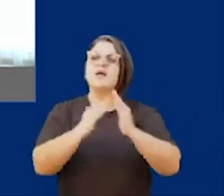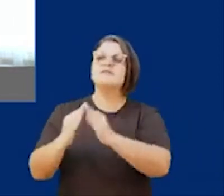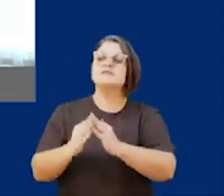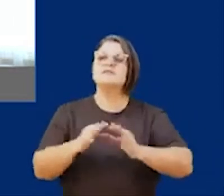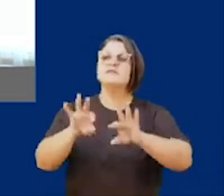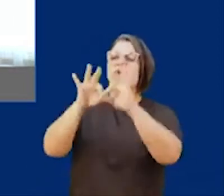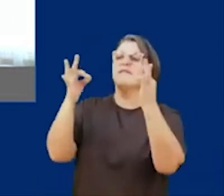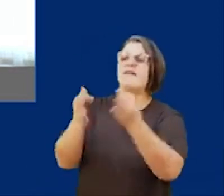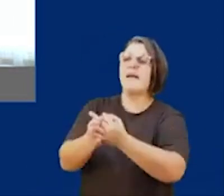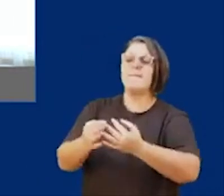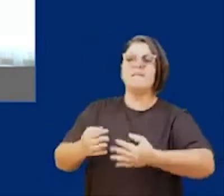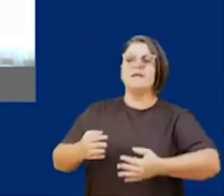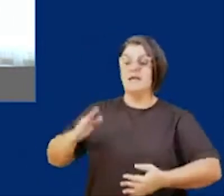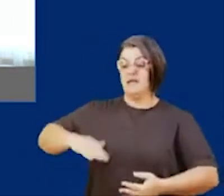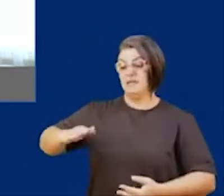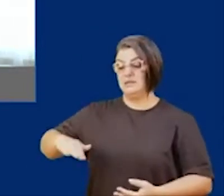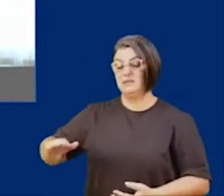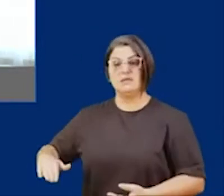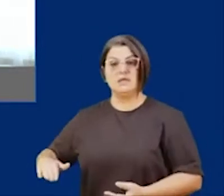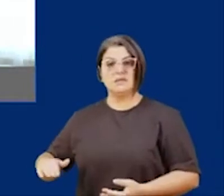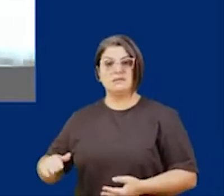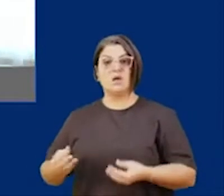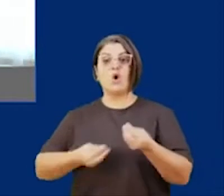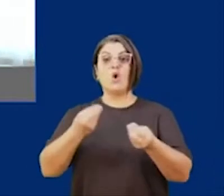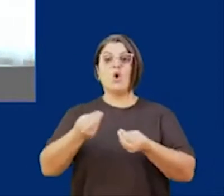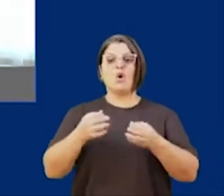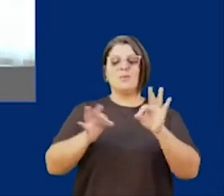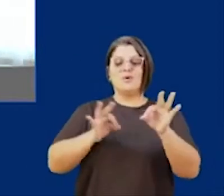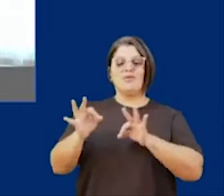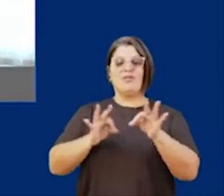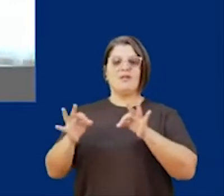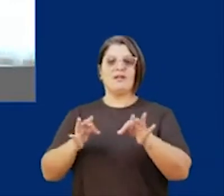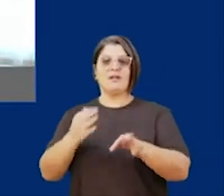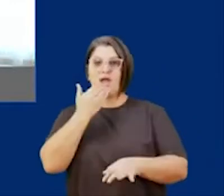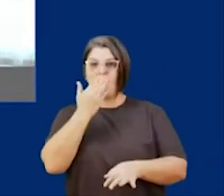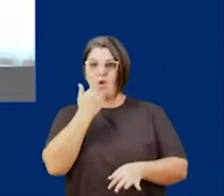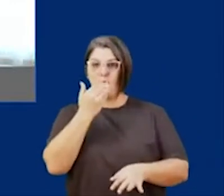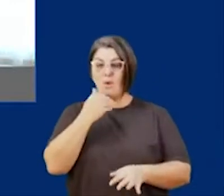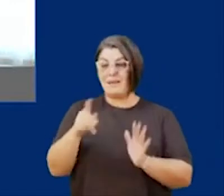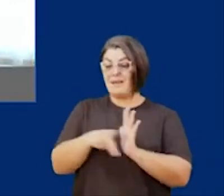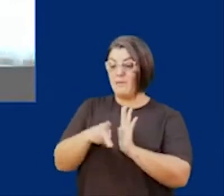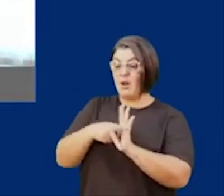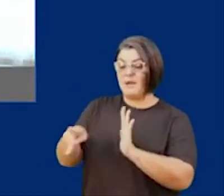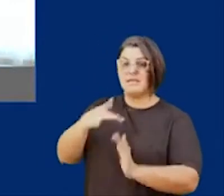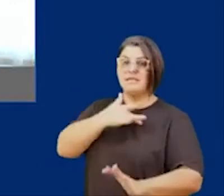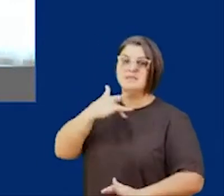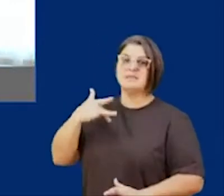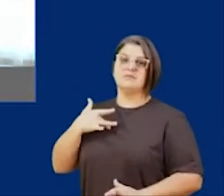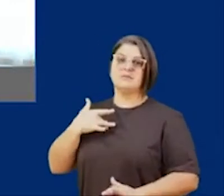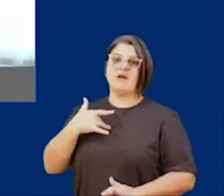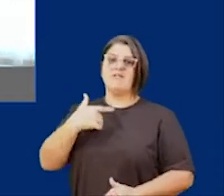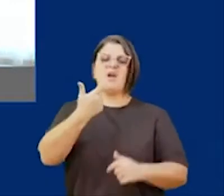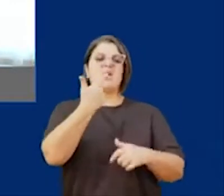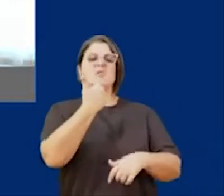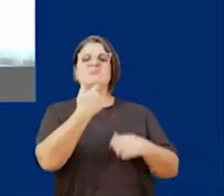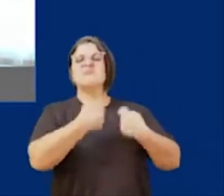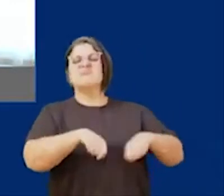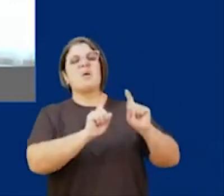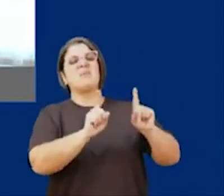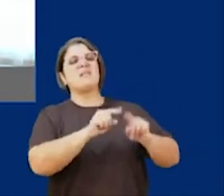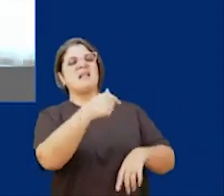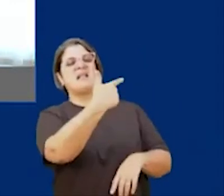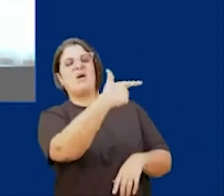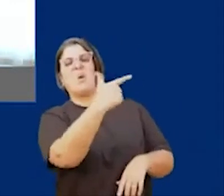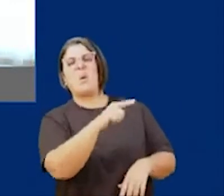a criança é pequena, é importante a gente se organizar para ter a comida dela que é saudável, para que ela não precise comer uma comida que não foi preparada